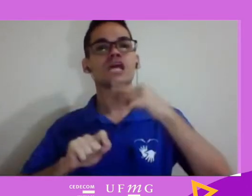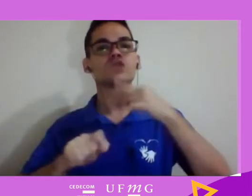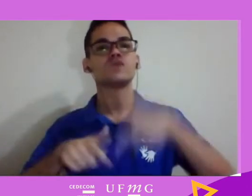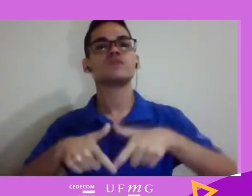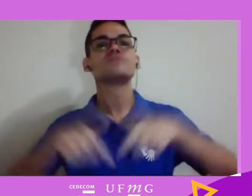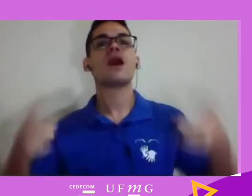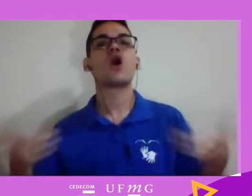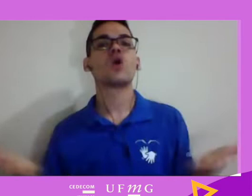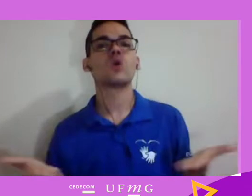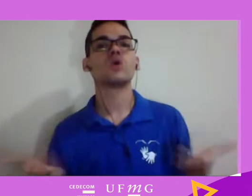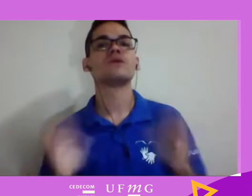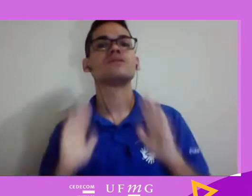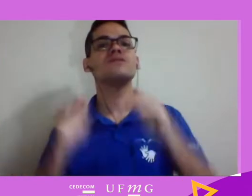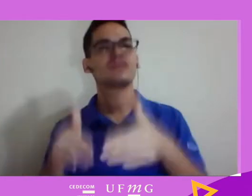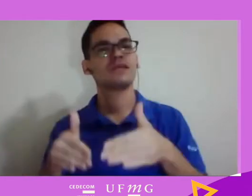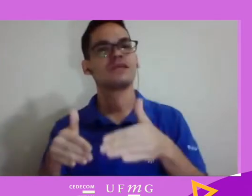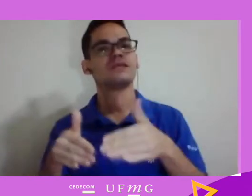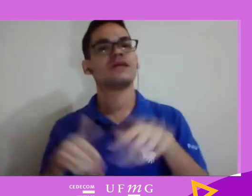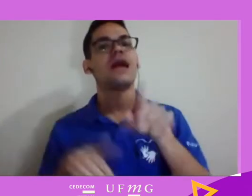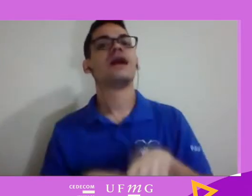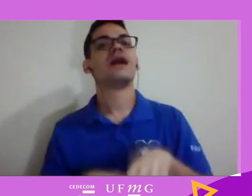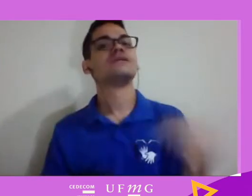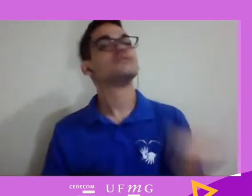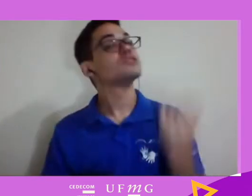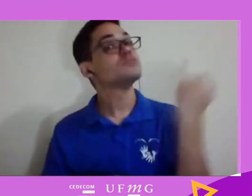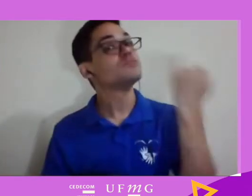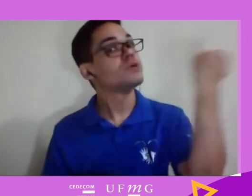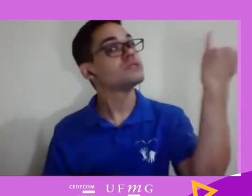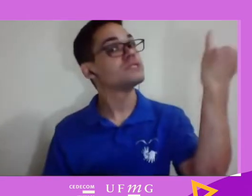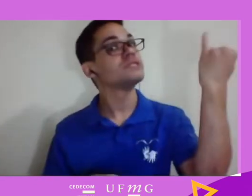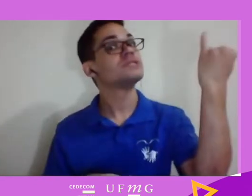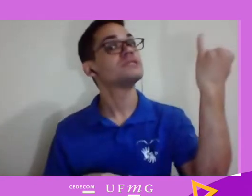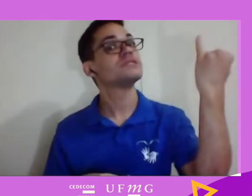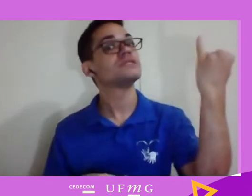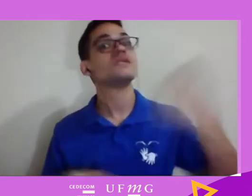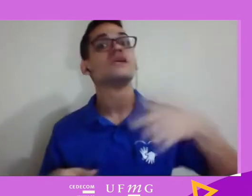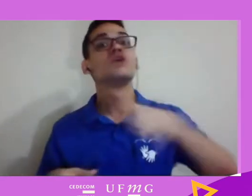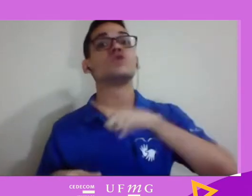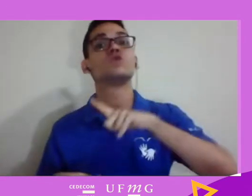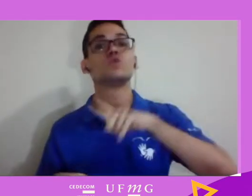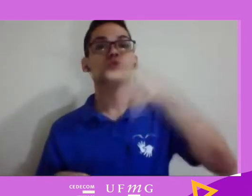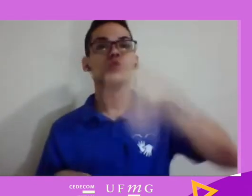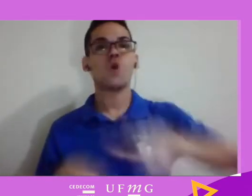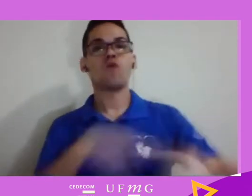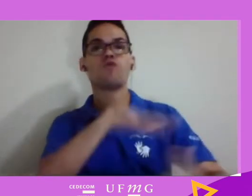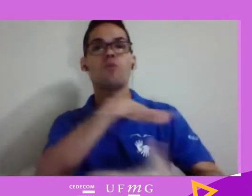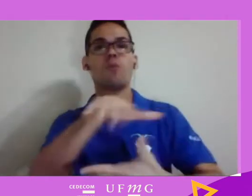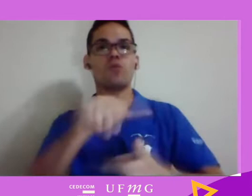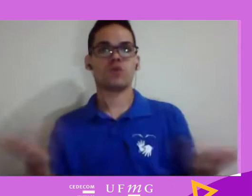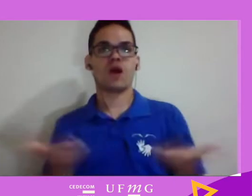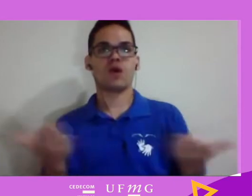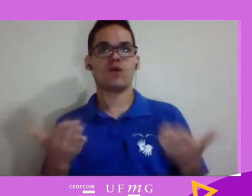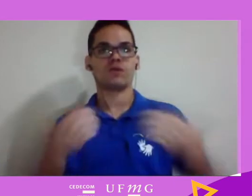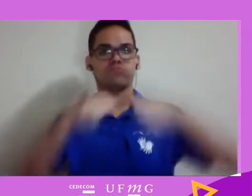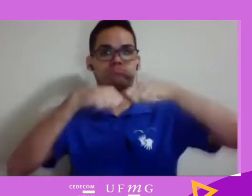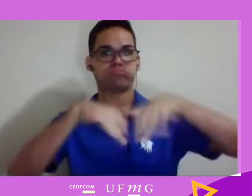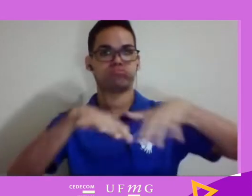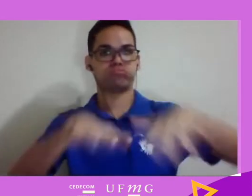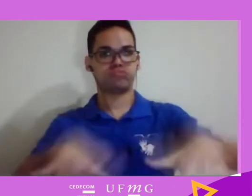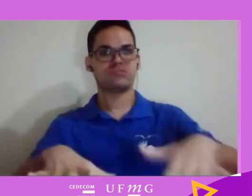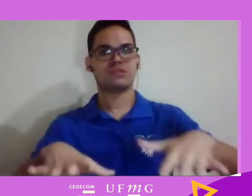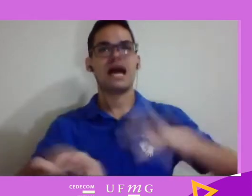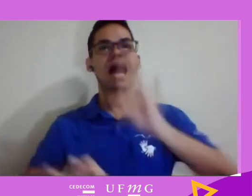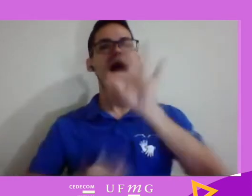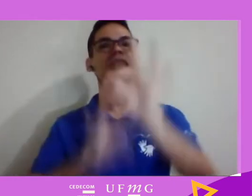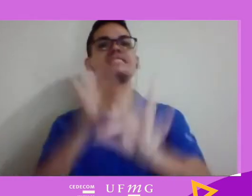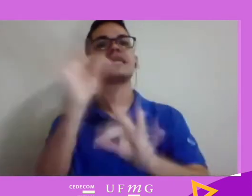estava propondo nesse cenário atual da pandemia, onde cada vez mais essas janelas tecnológicas, como essa live, vai se tornando